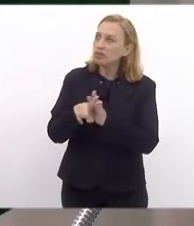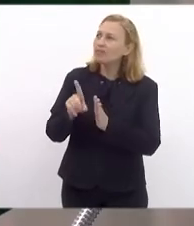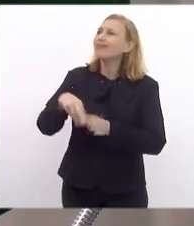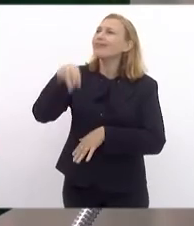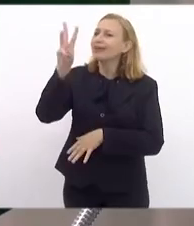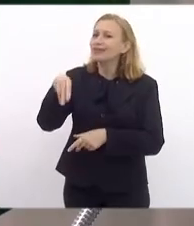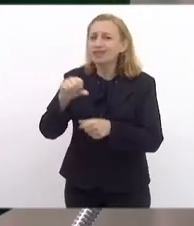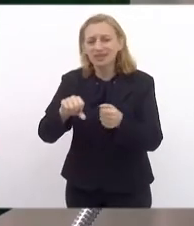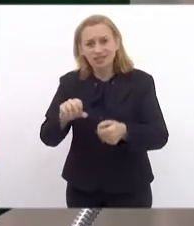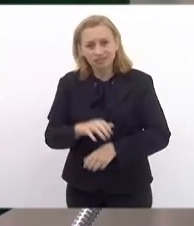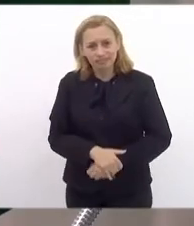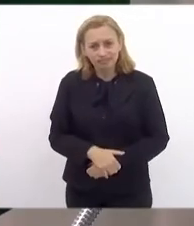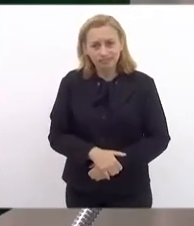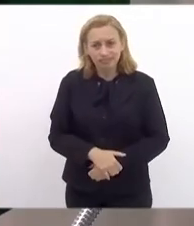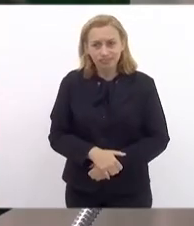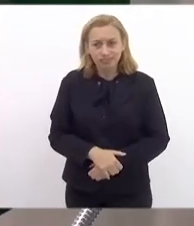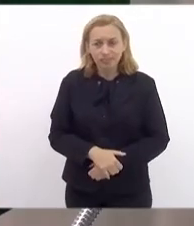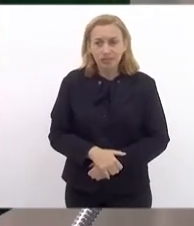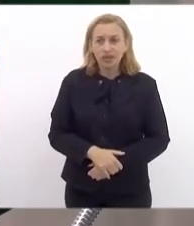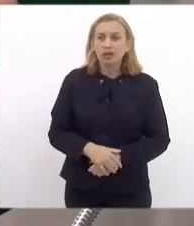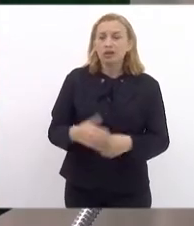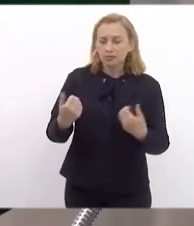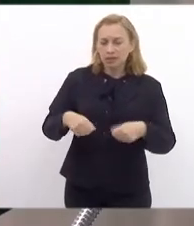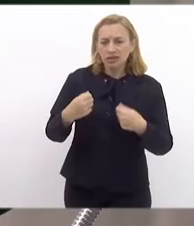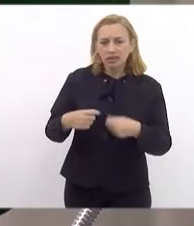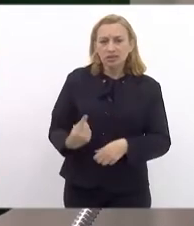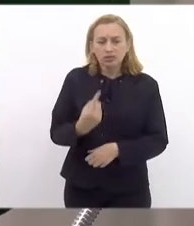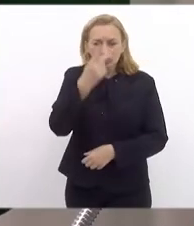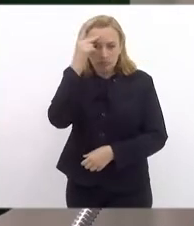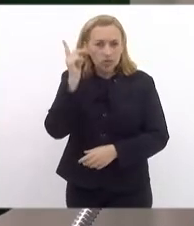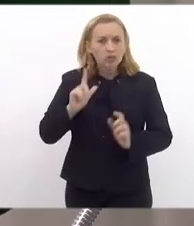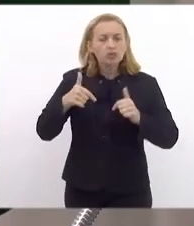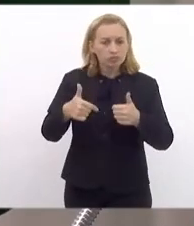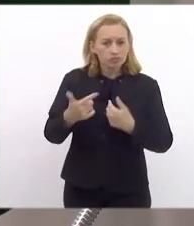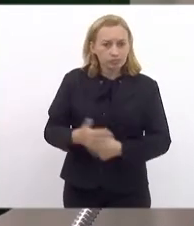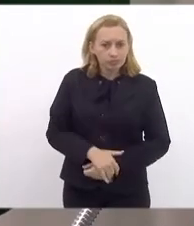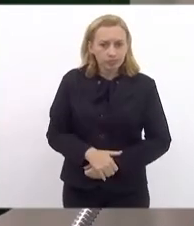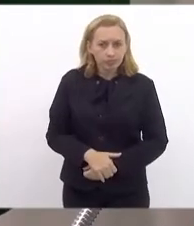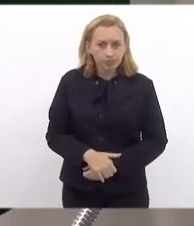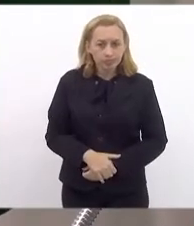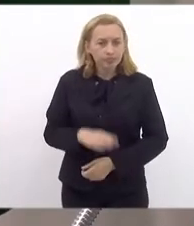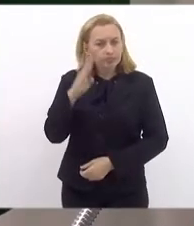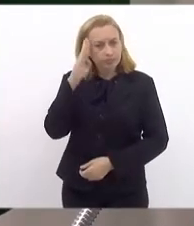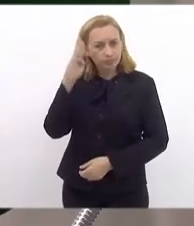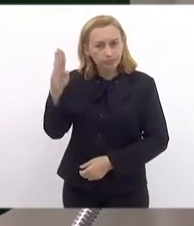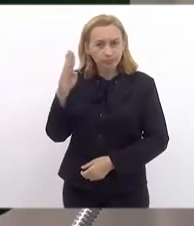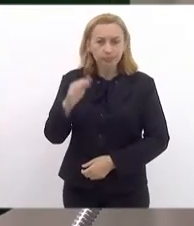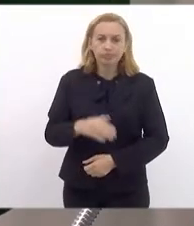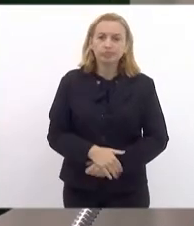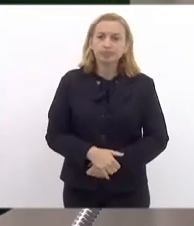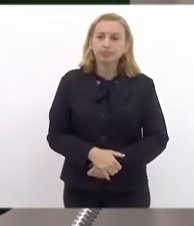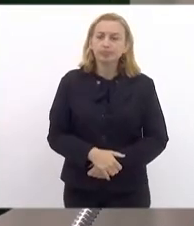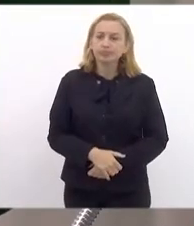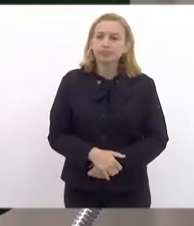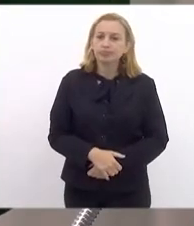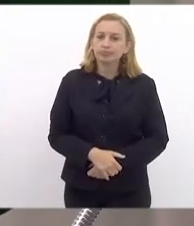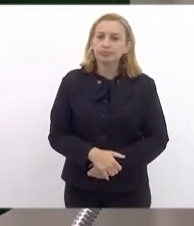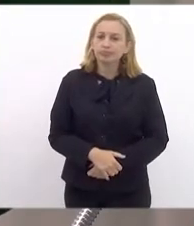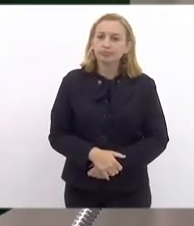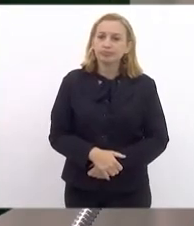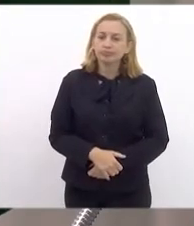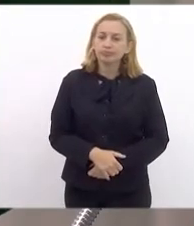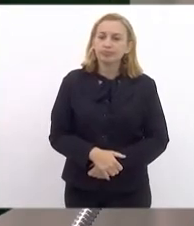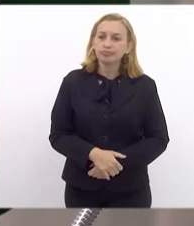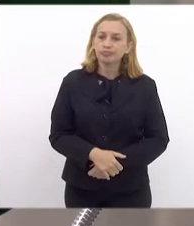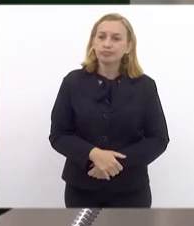quem faz alguém que tem que se mudar isso e principalmente nessa nessa